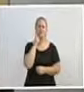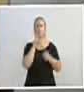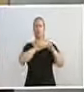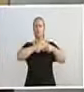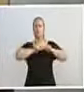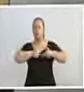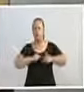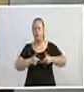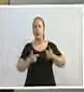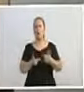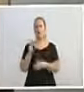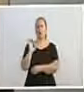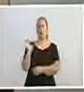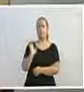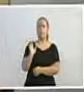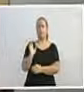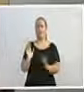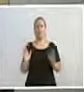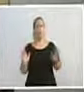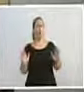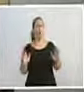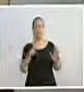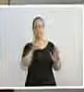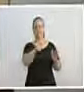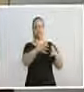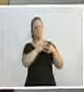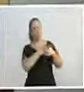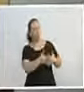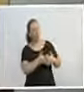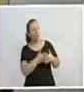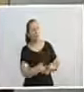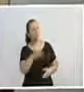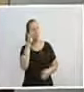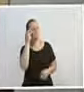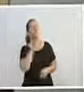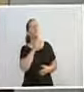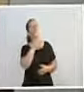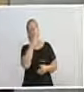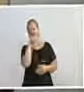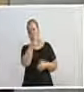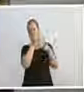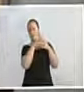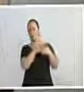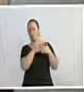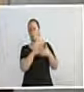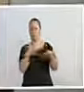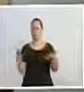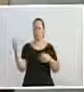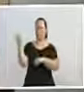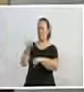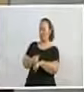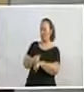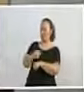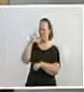homossexuais. Aí pode ter gente pensando, que está confundindo tudo, o vereador Vanderlei. O vereador está falando do impeachment da Dilma com... Não, a